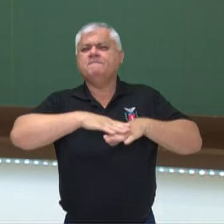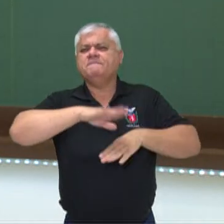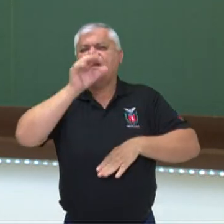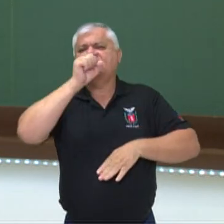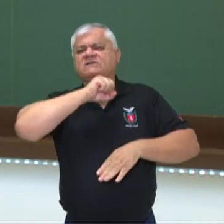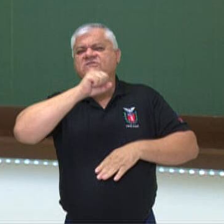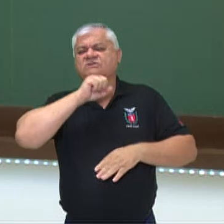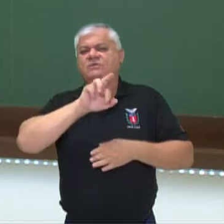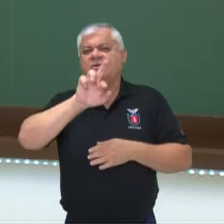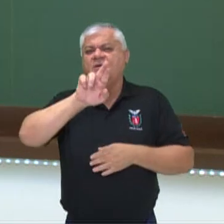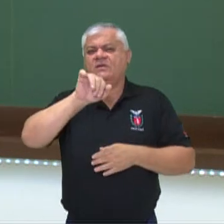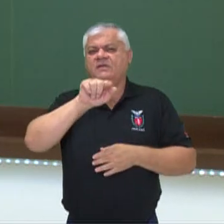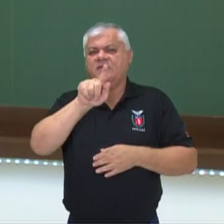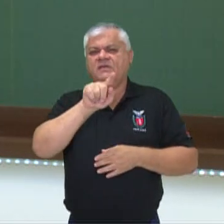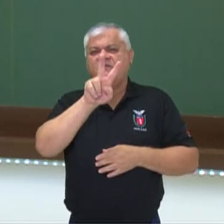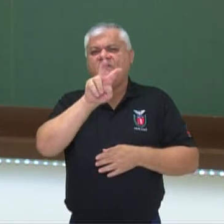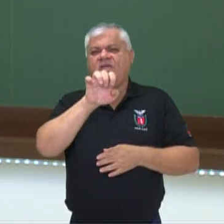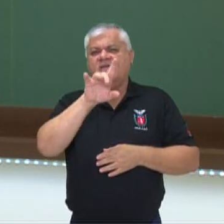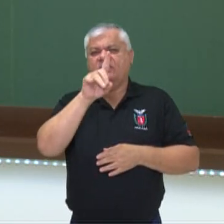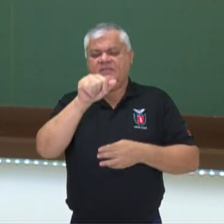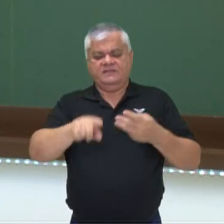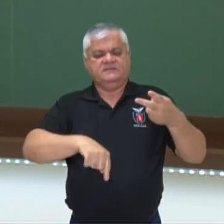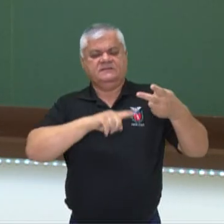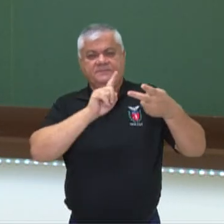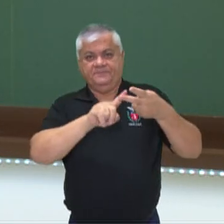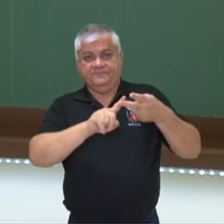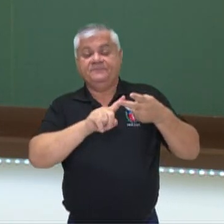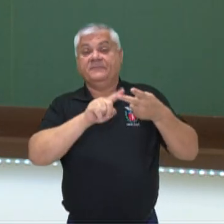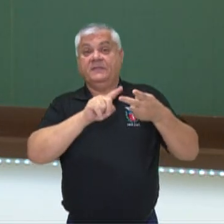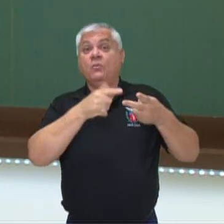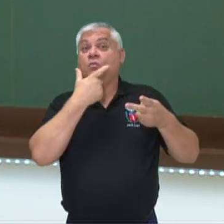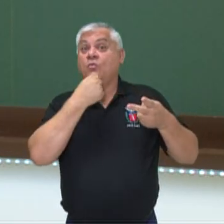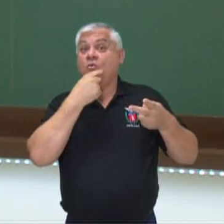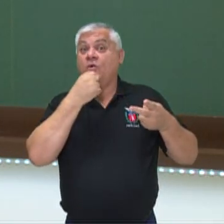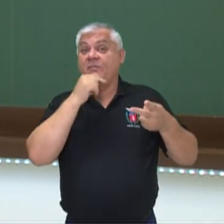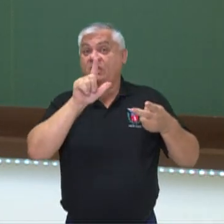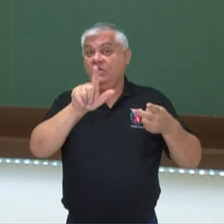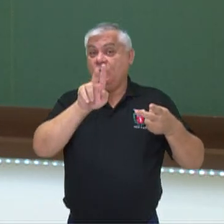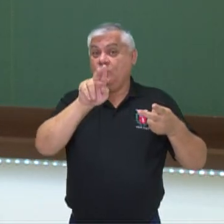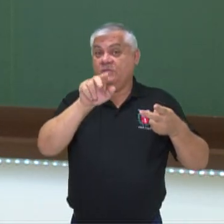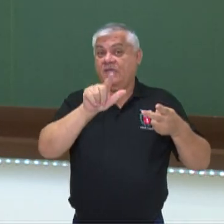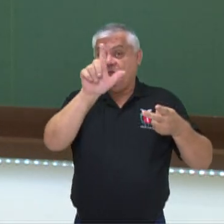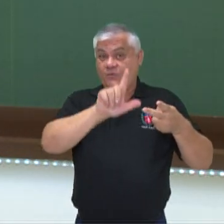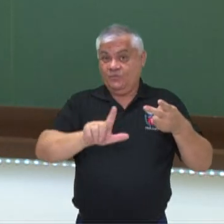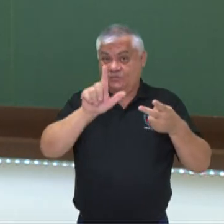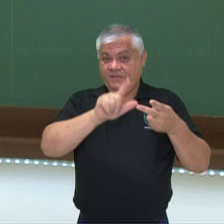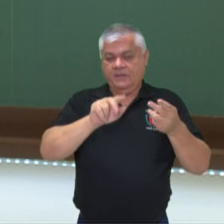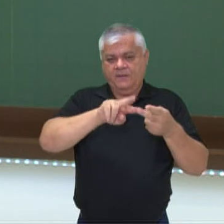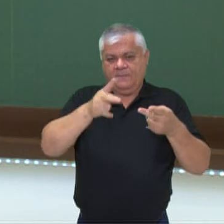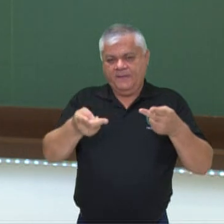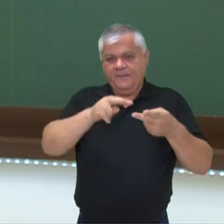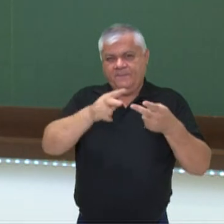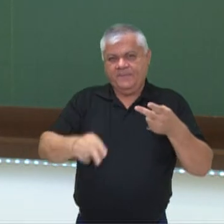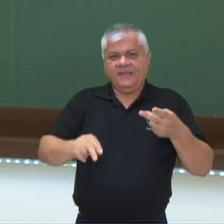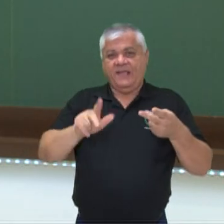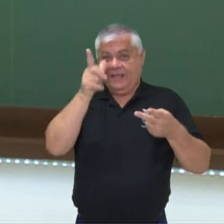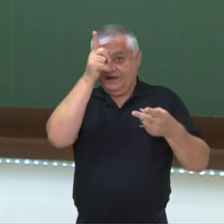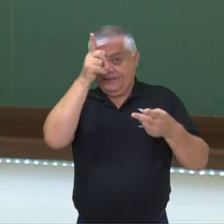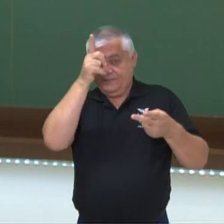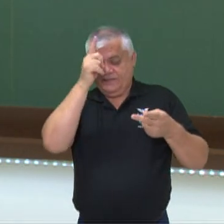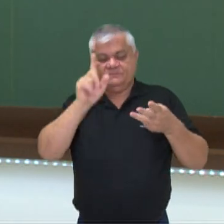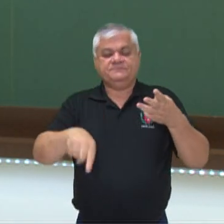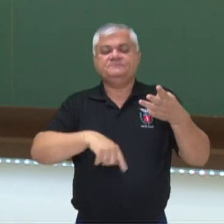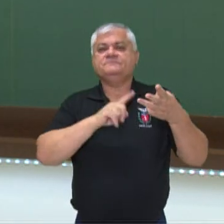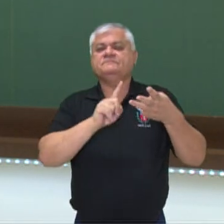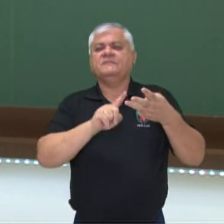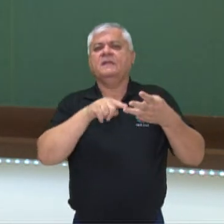Vedas, da Reforma Protestante, quando Martinho Lutero traduziu a Bíblia para o alemão, do latim para o alemão. Agora, e